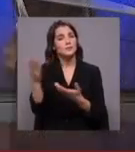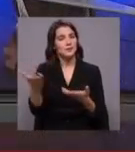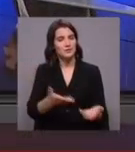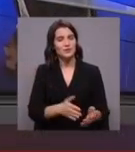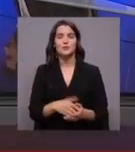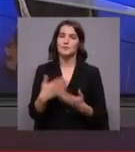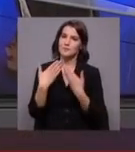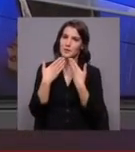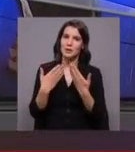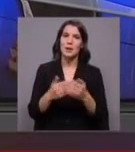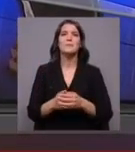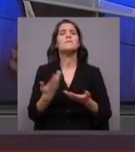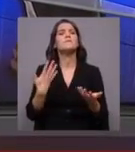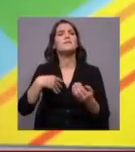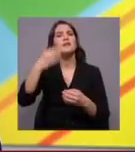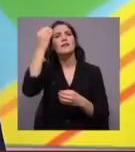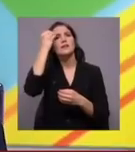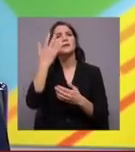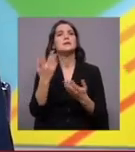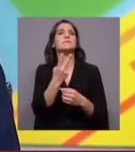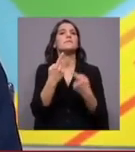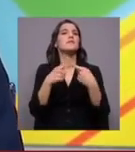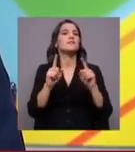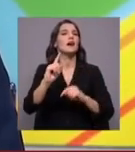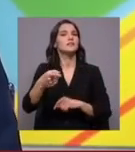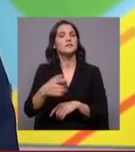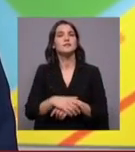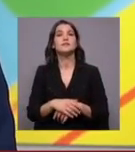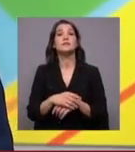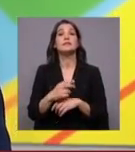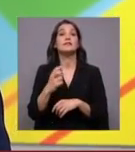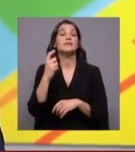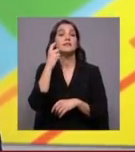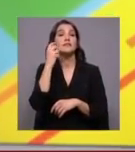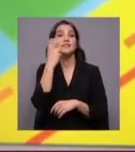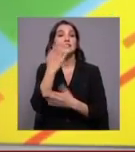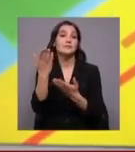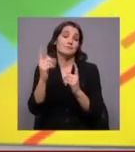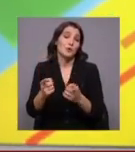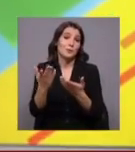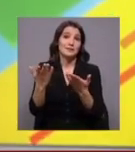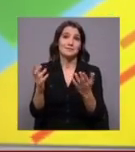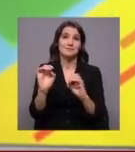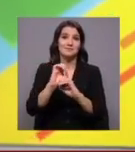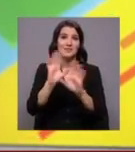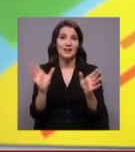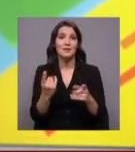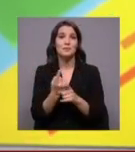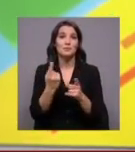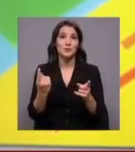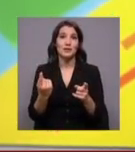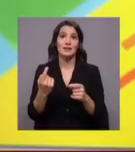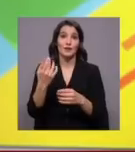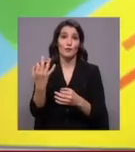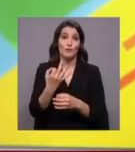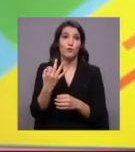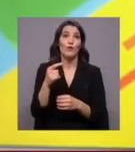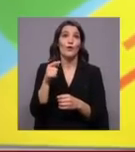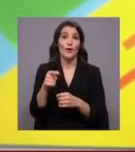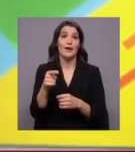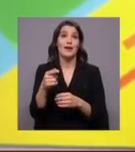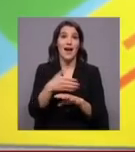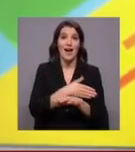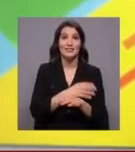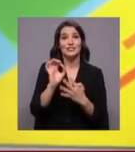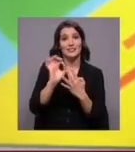Vamos então tentar ver o que é que vos distingue e Francisco porque depois da caracterização